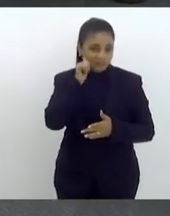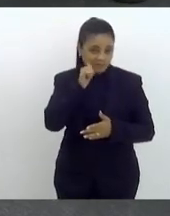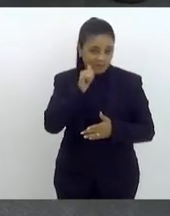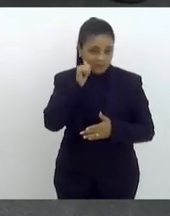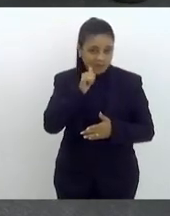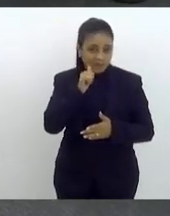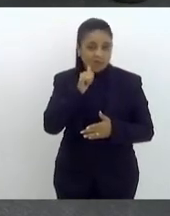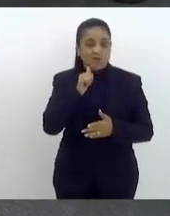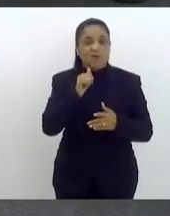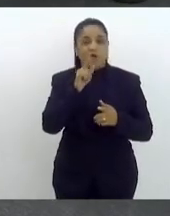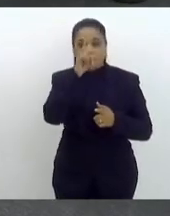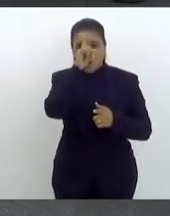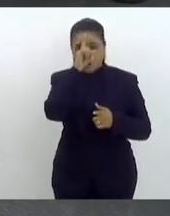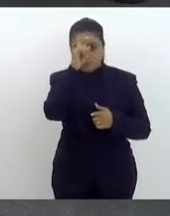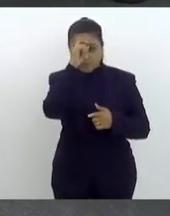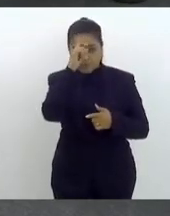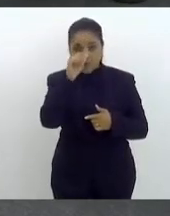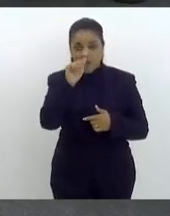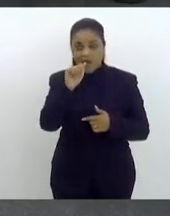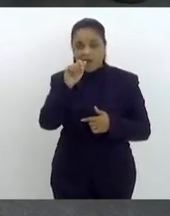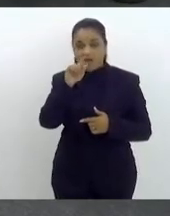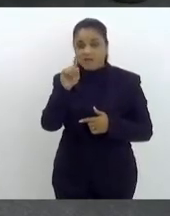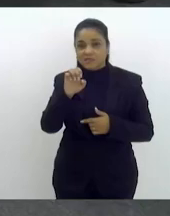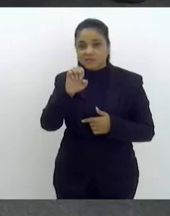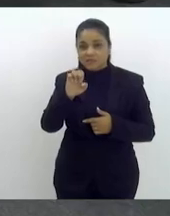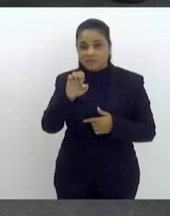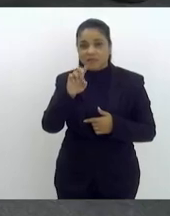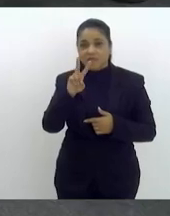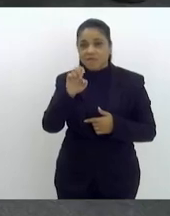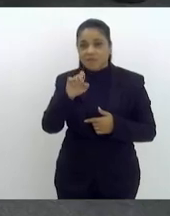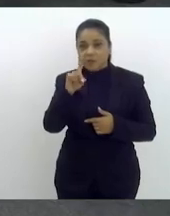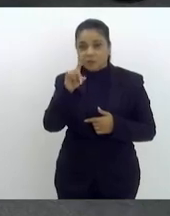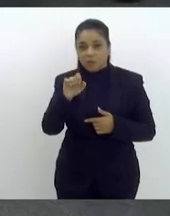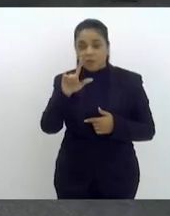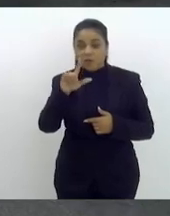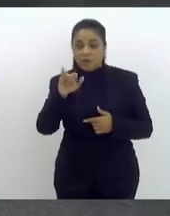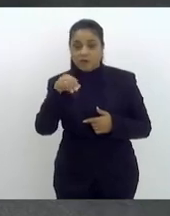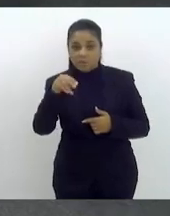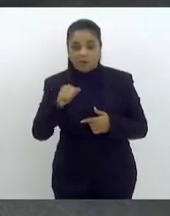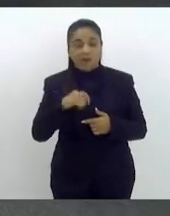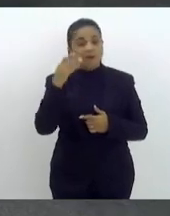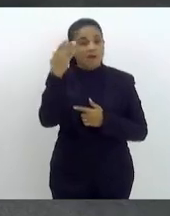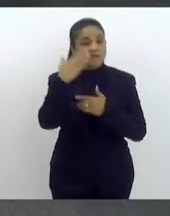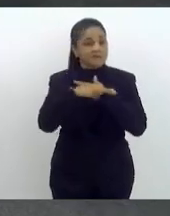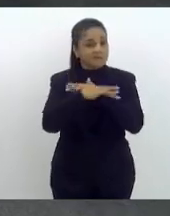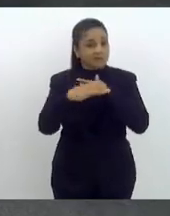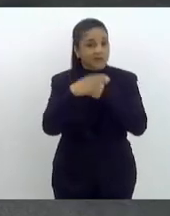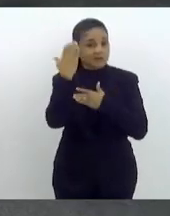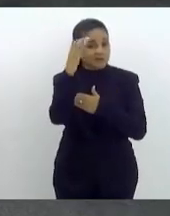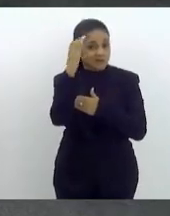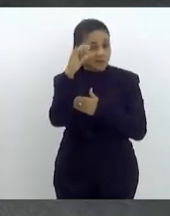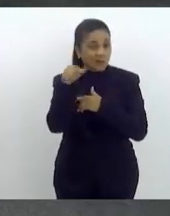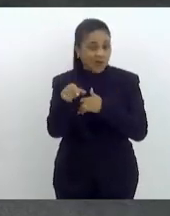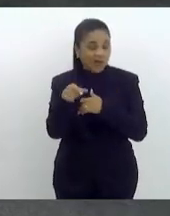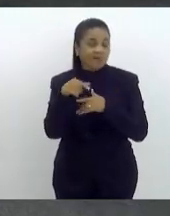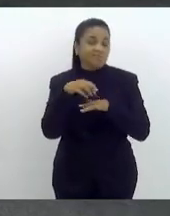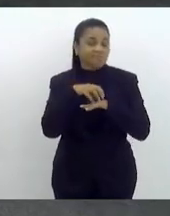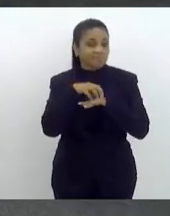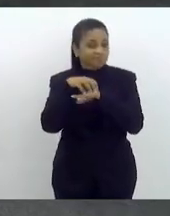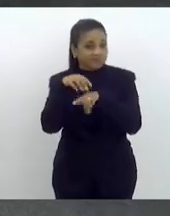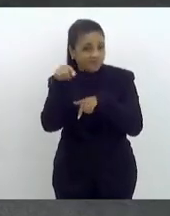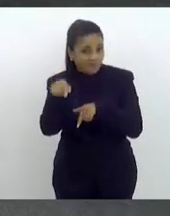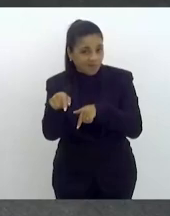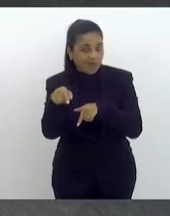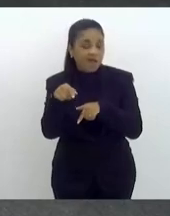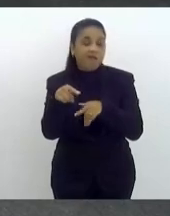Azevedo Lima em Niterói nós fizemos essa diligência também porque recebemos